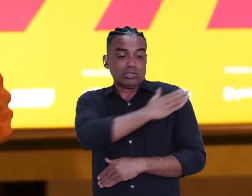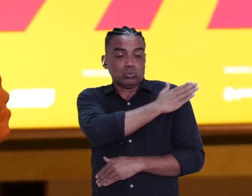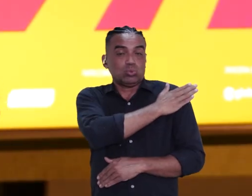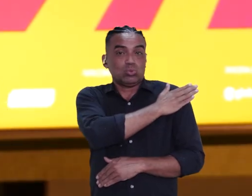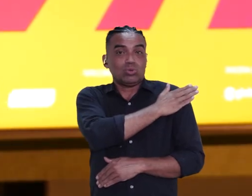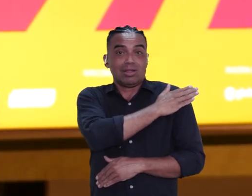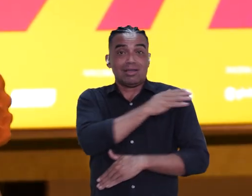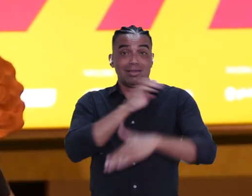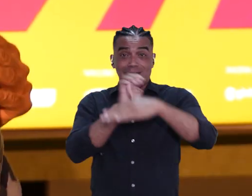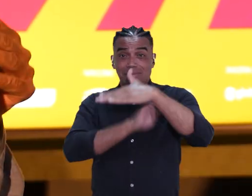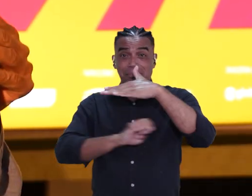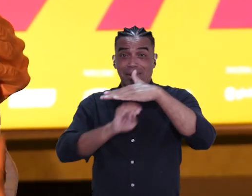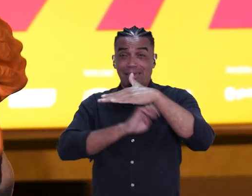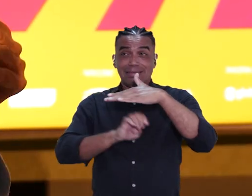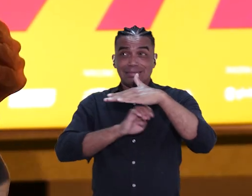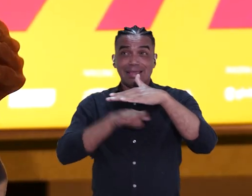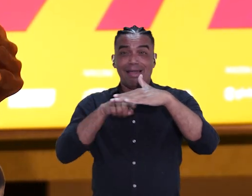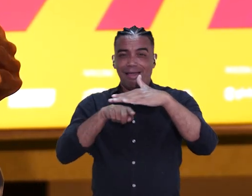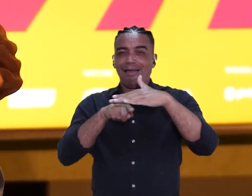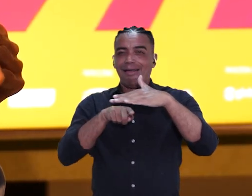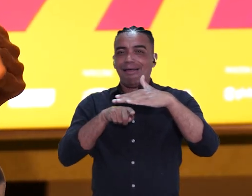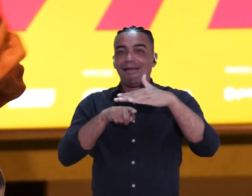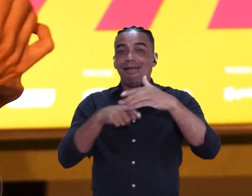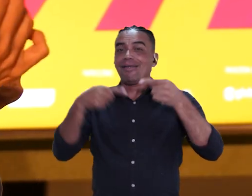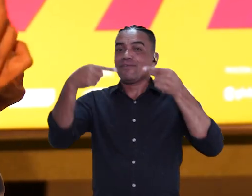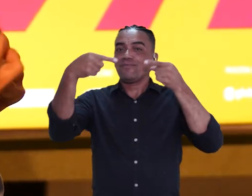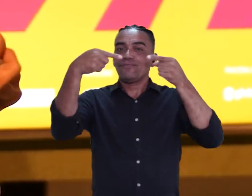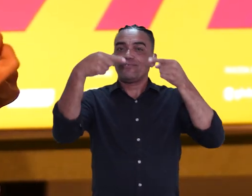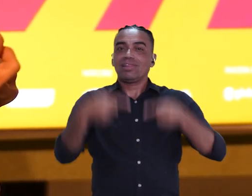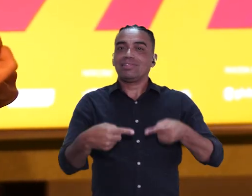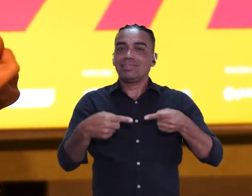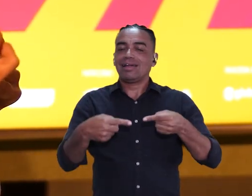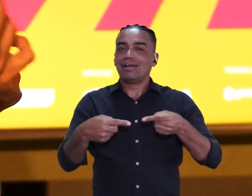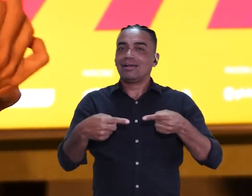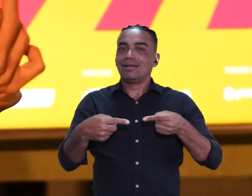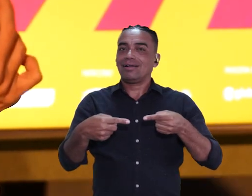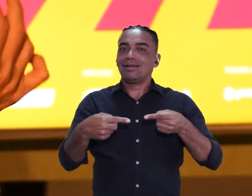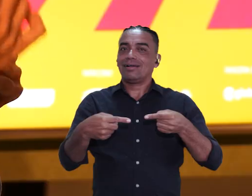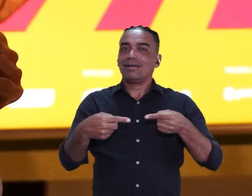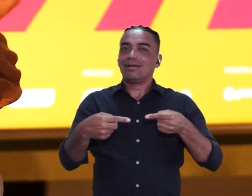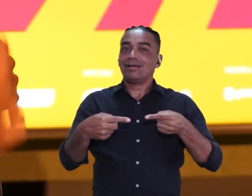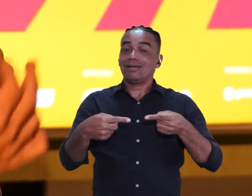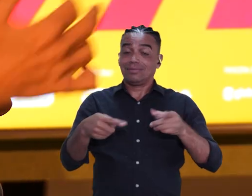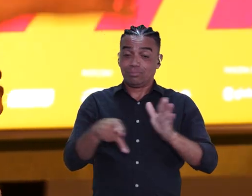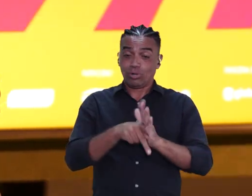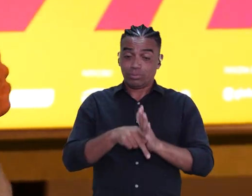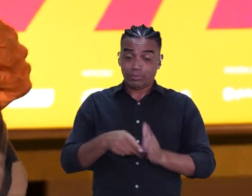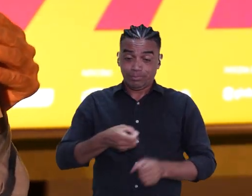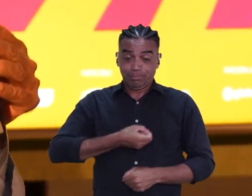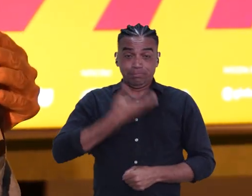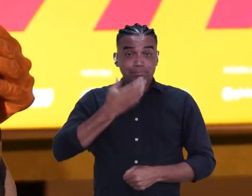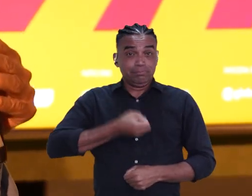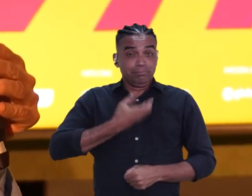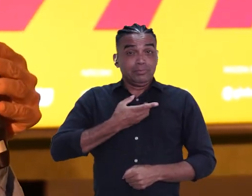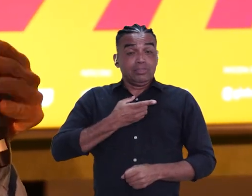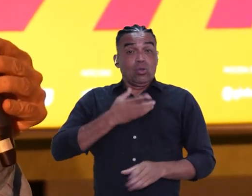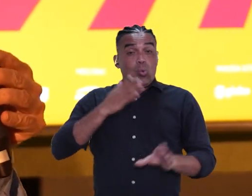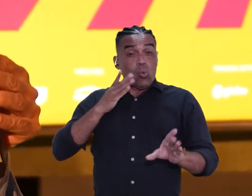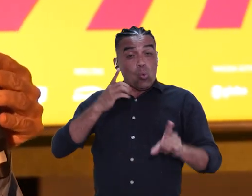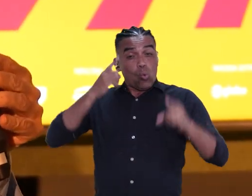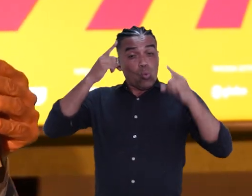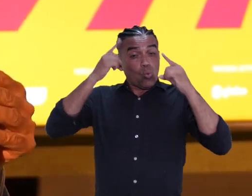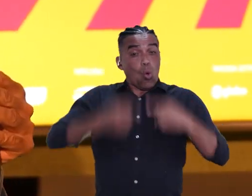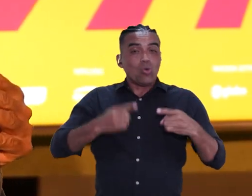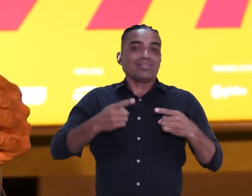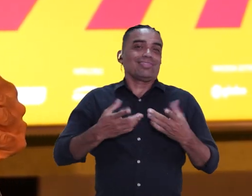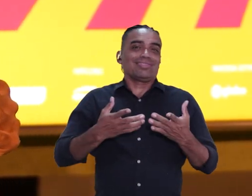empresa estatal, ela enfrentava, na verdade, é um enfrentamento do poeta com essa grande máquina. Isso é